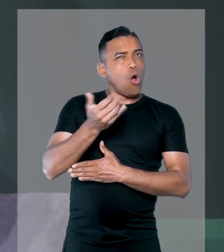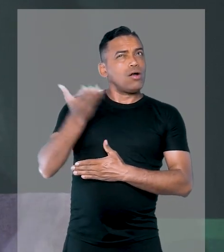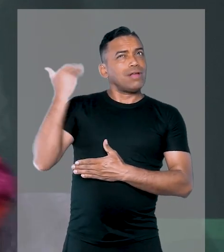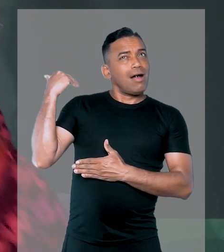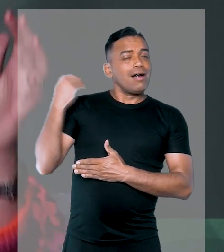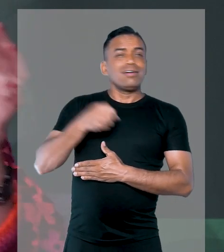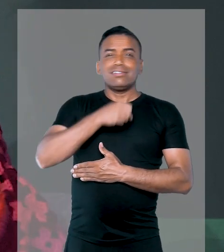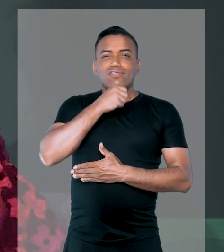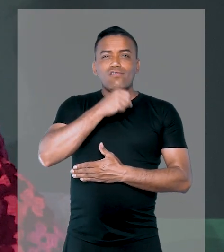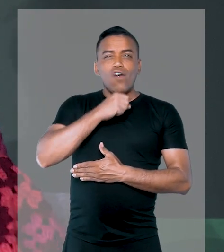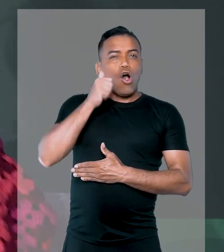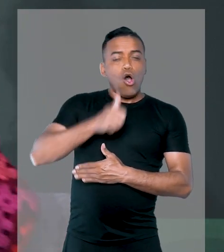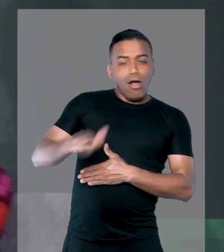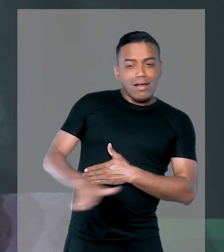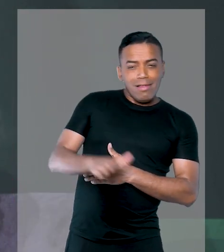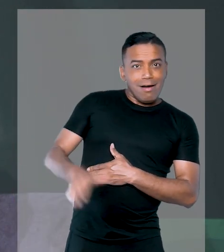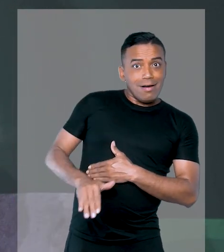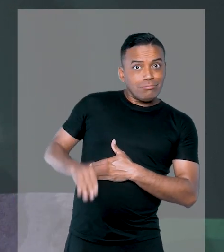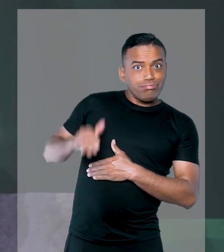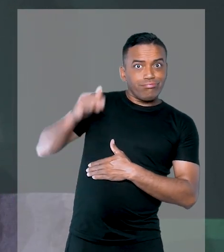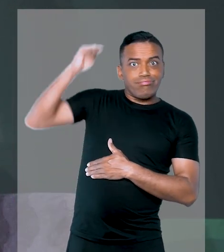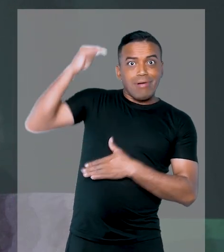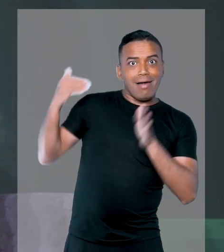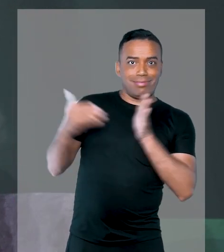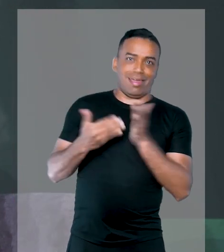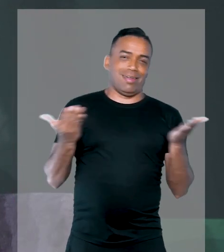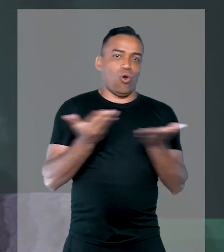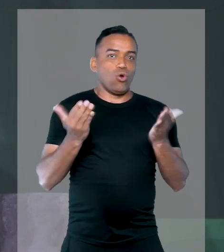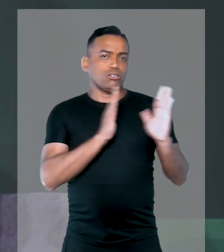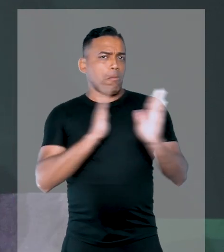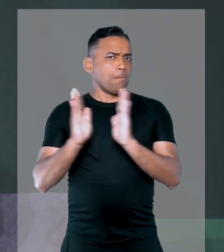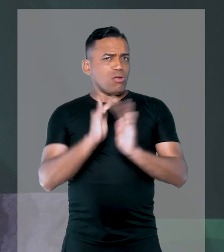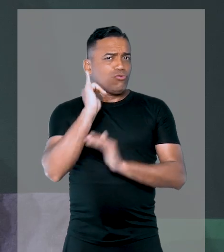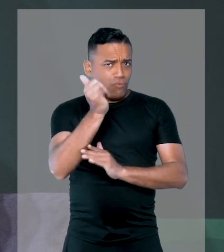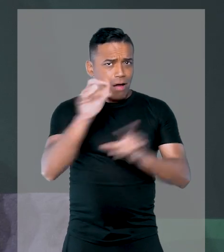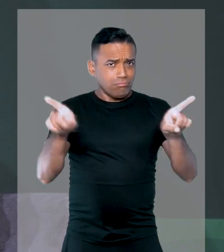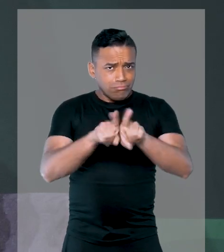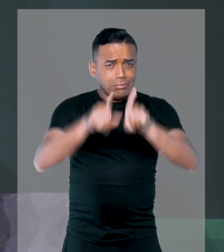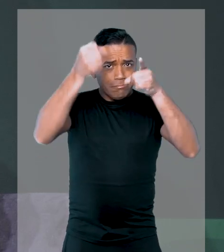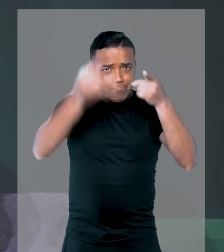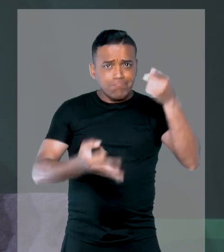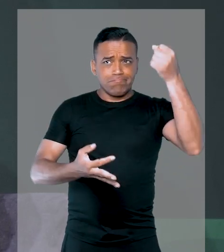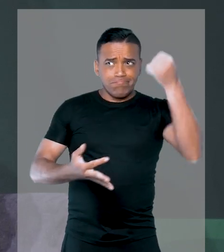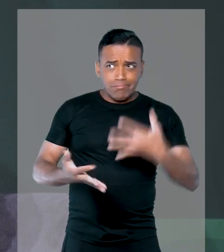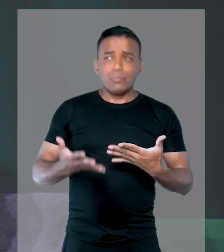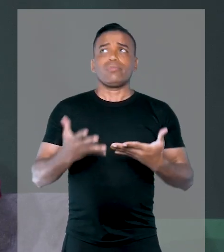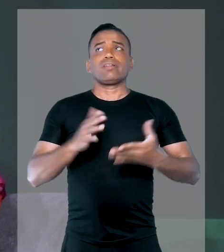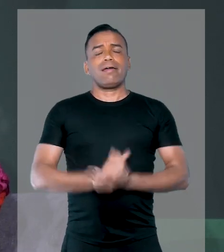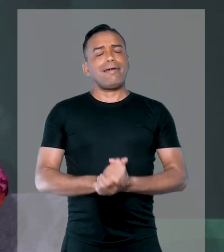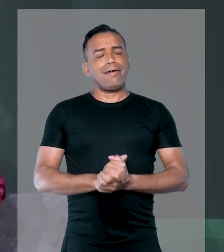dela até os dias de hoje. E nesse período eu vou falando também sobre